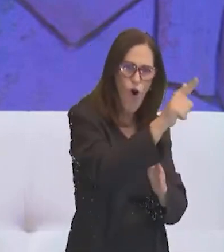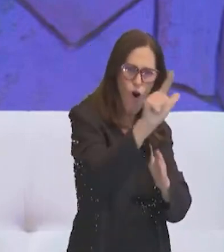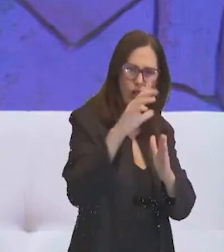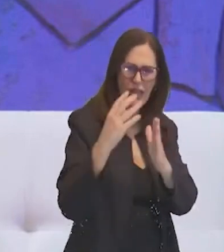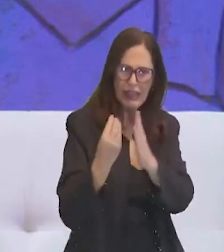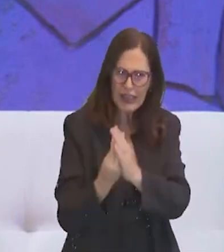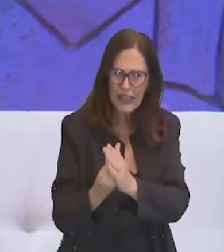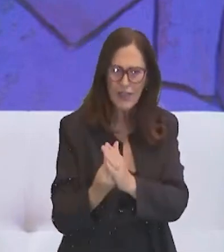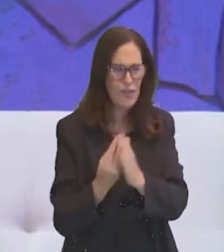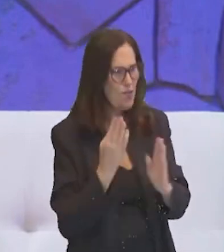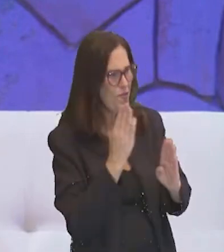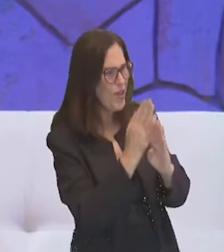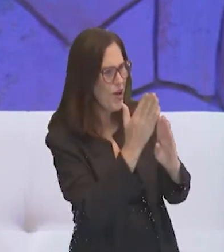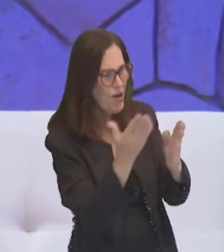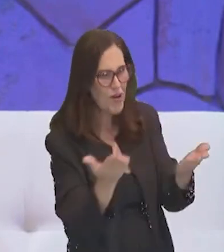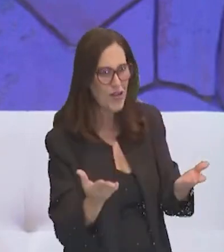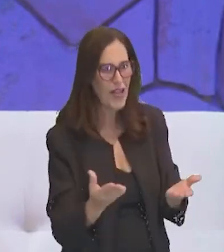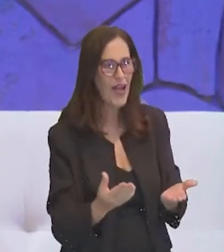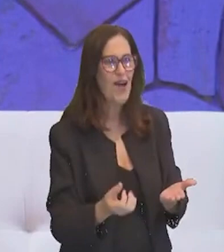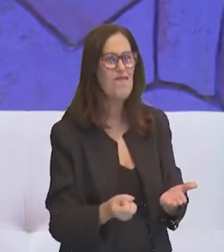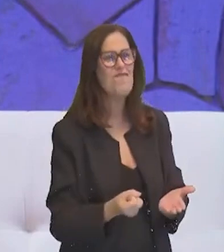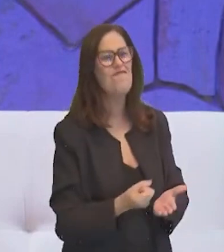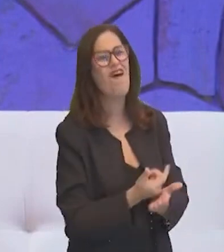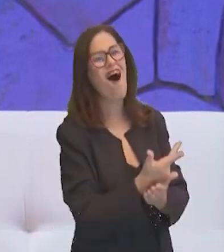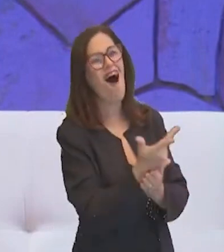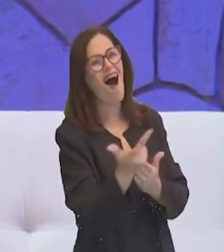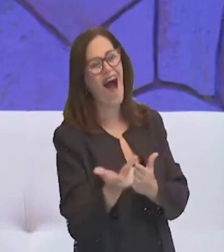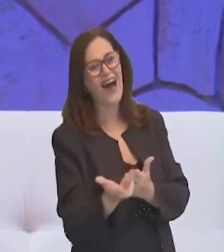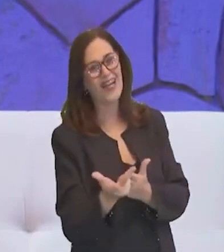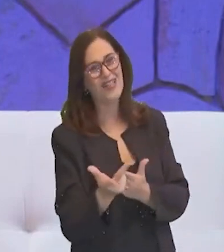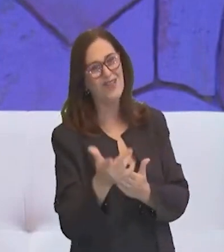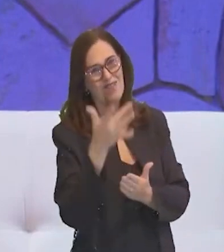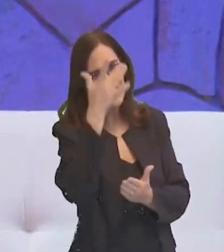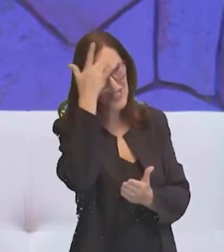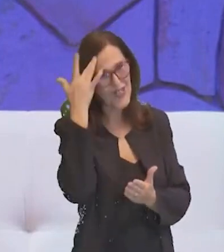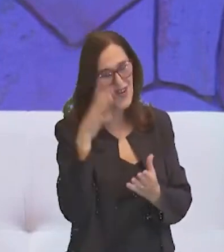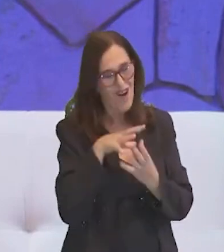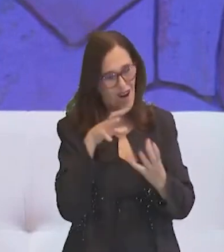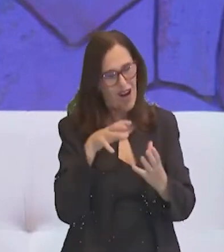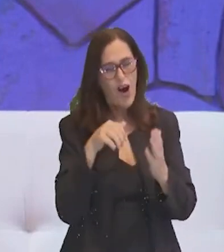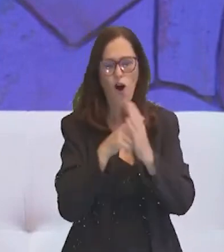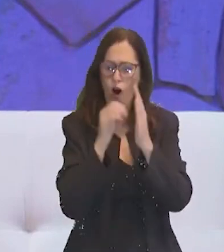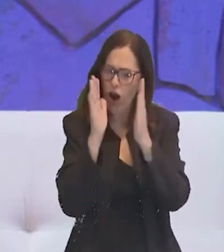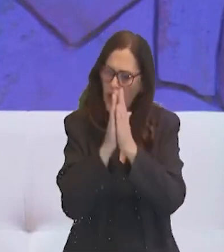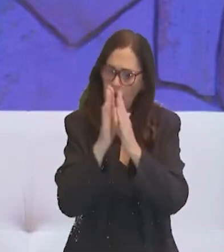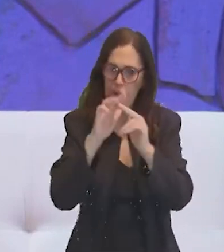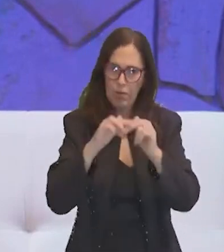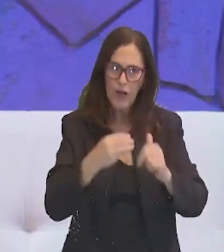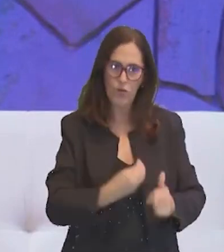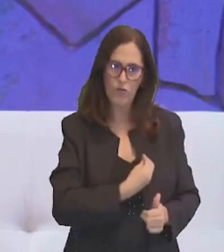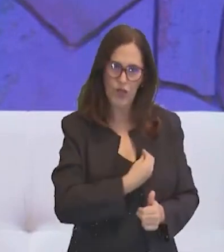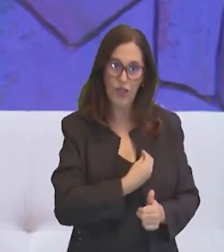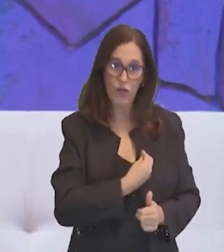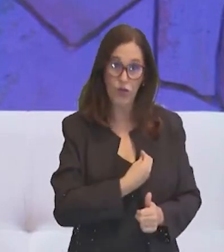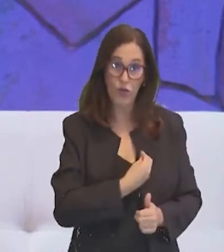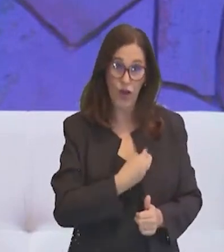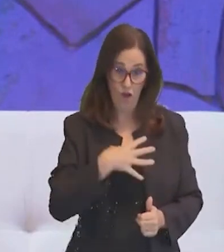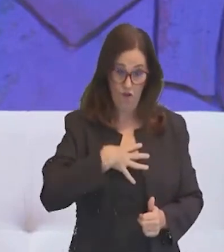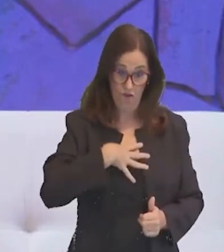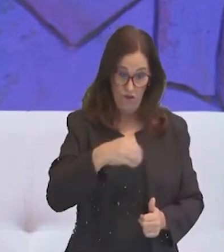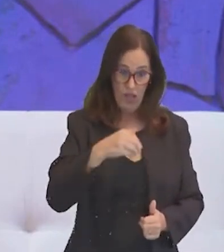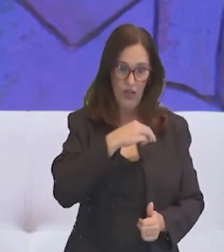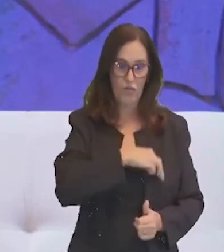cursava teologia, e muitos anciãos aqui que oraram pela minha vida enquanto filho de missionário,